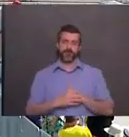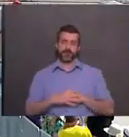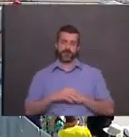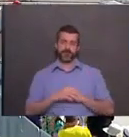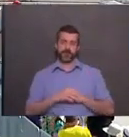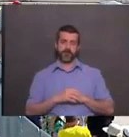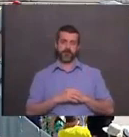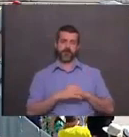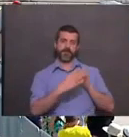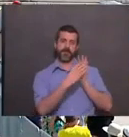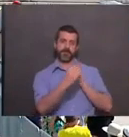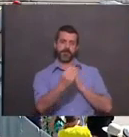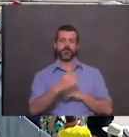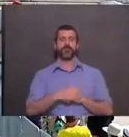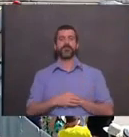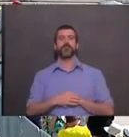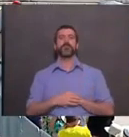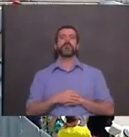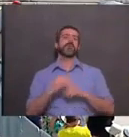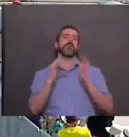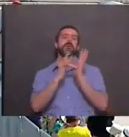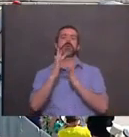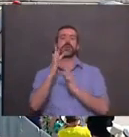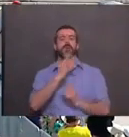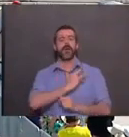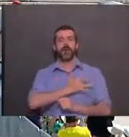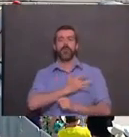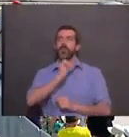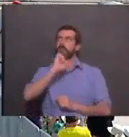vobiscum. Et Spiritu.